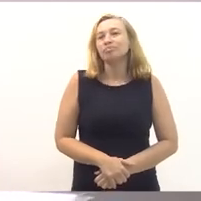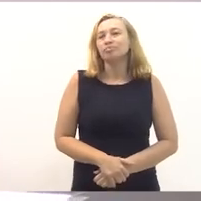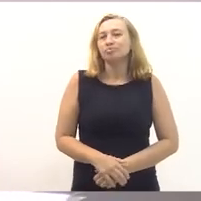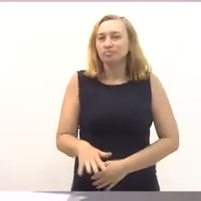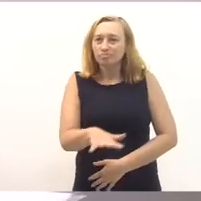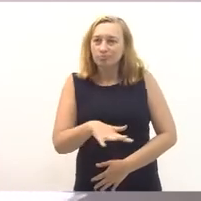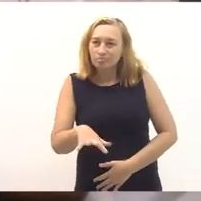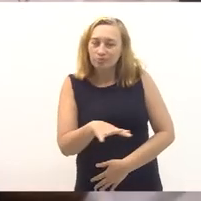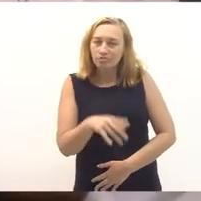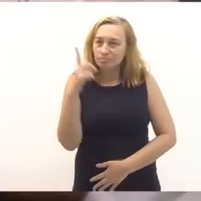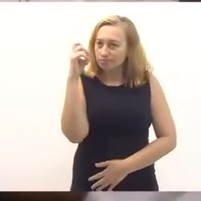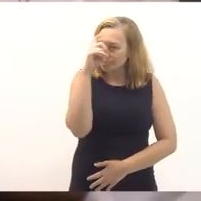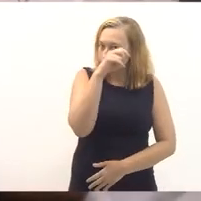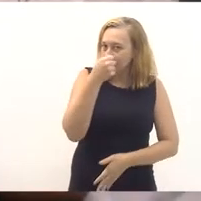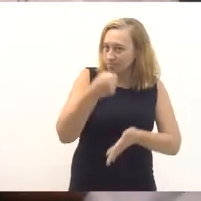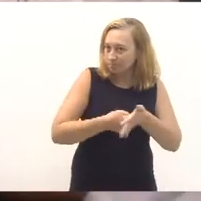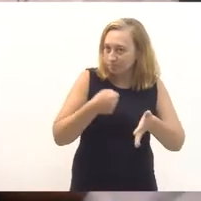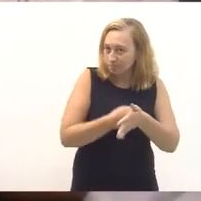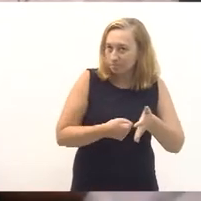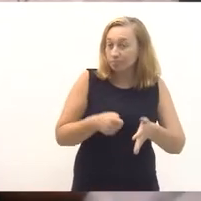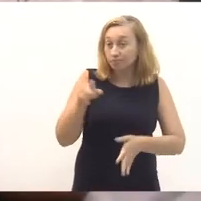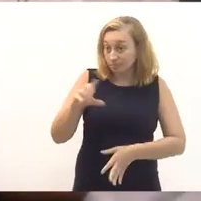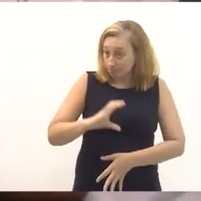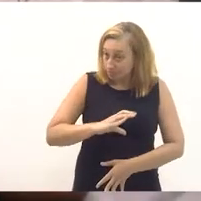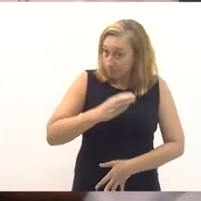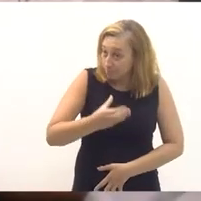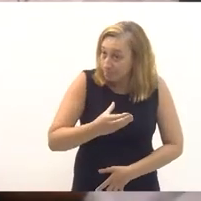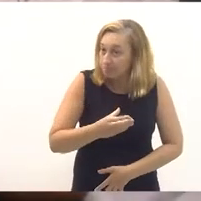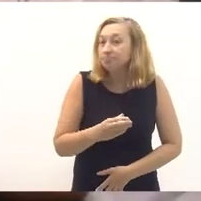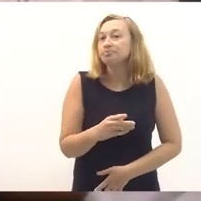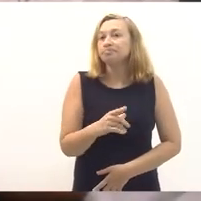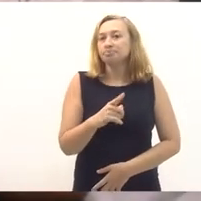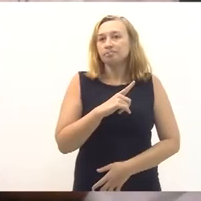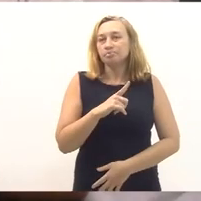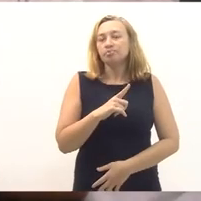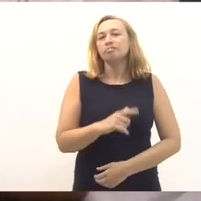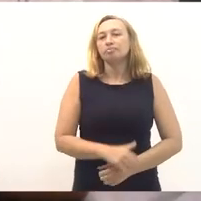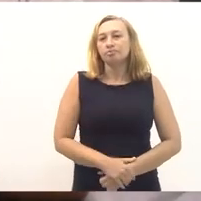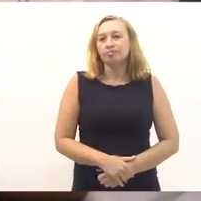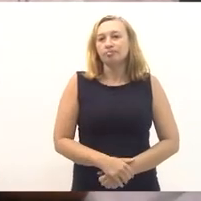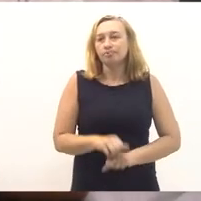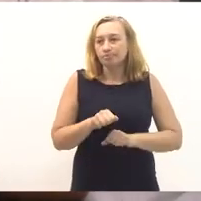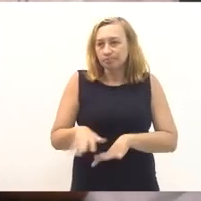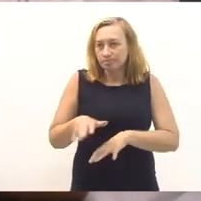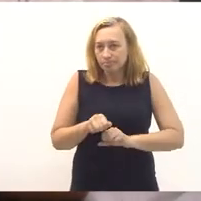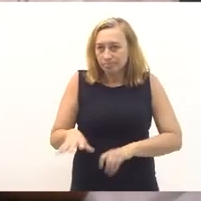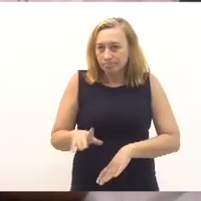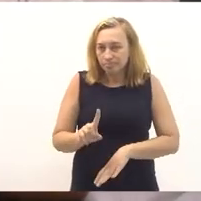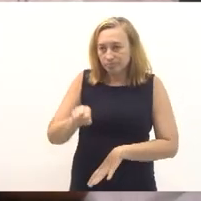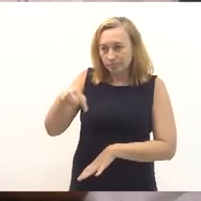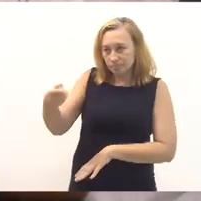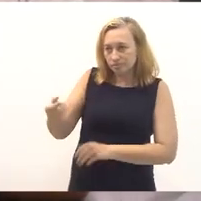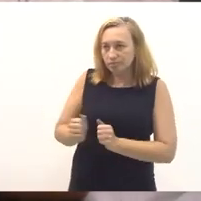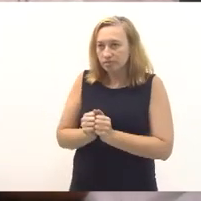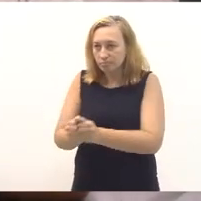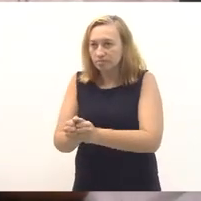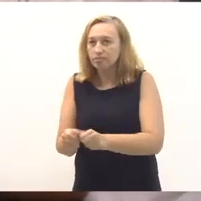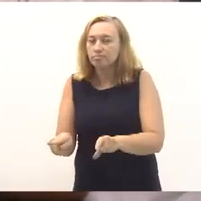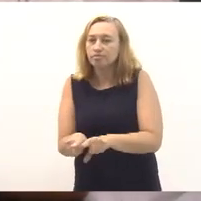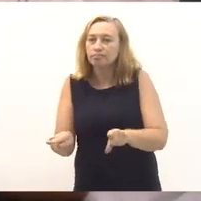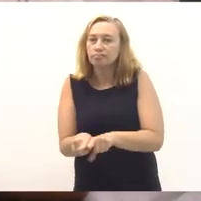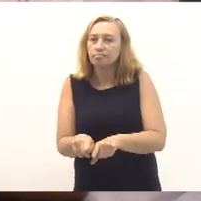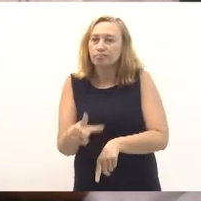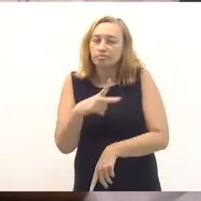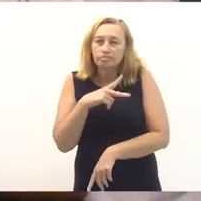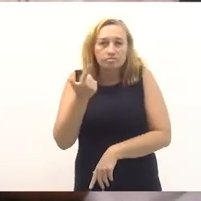numa área super difícil ser uma pessoa corajosa na eu tive numa das marchas pretendo tá em outras também e